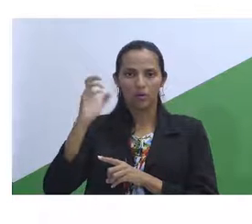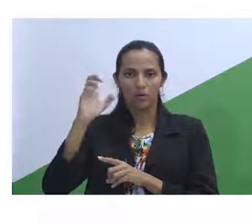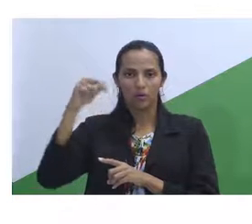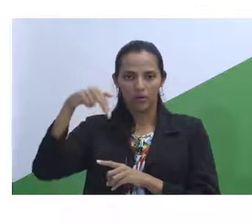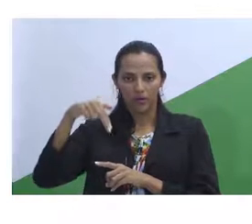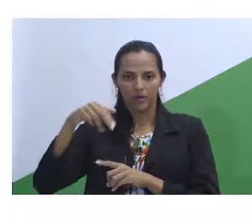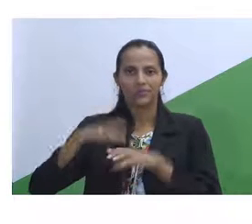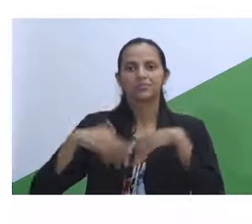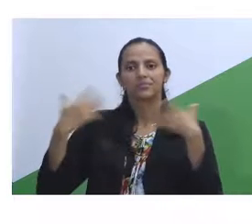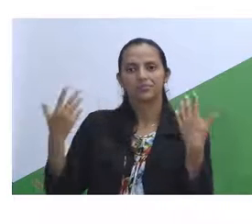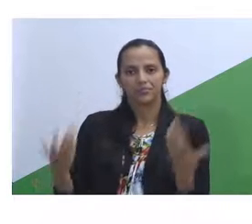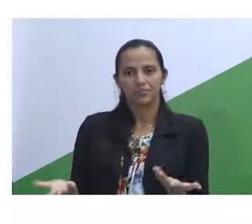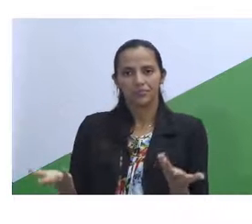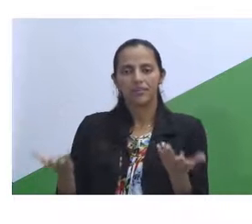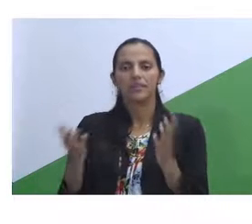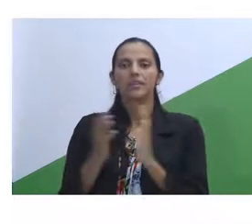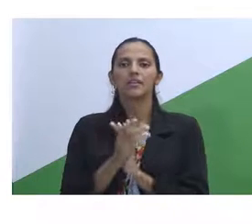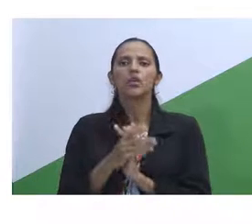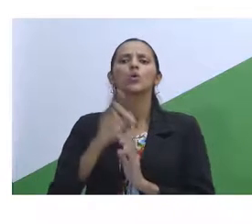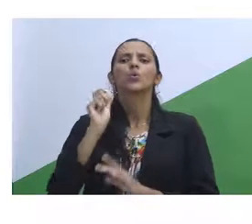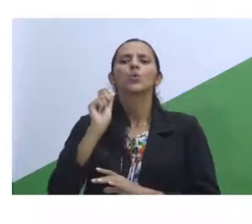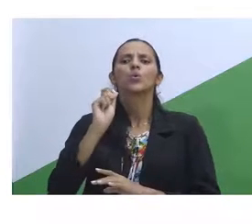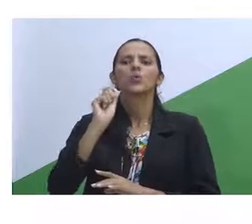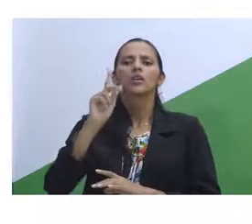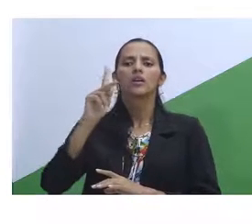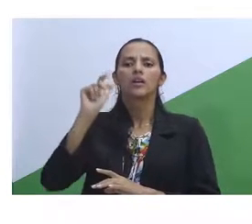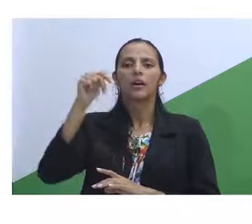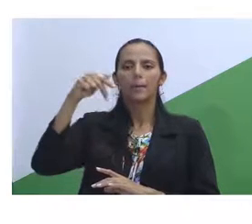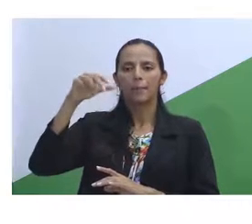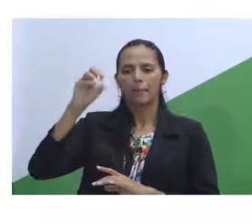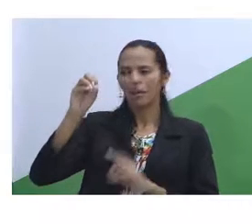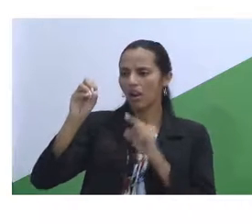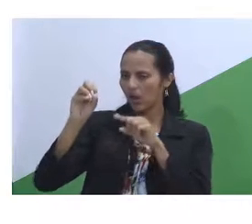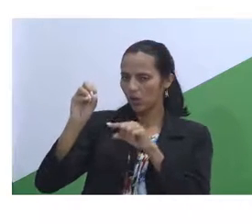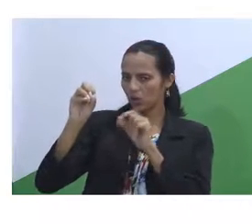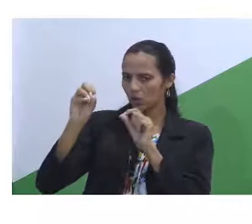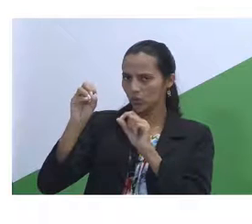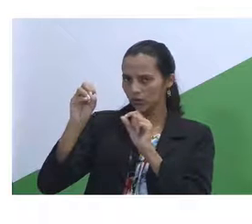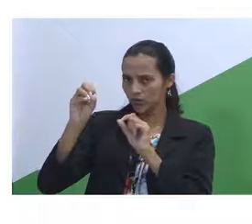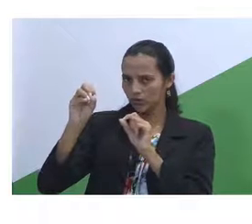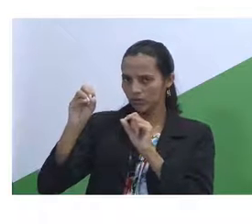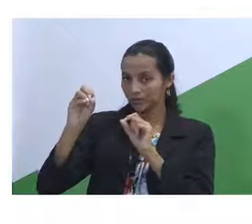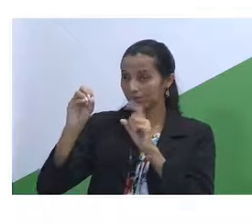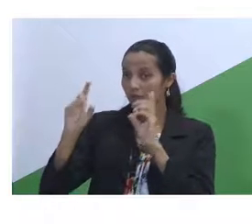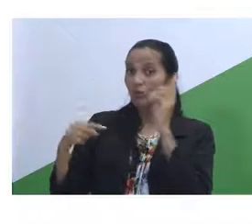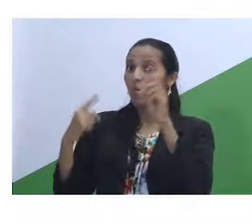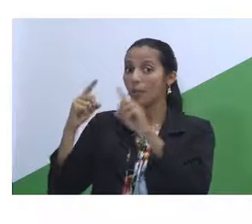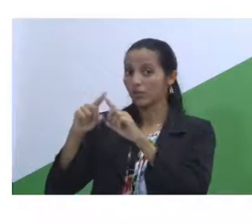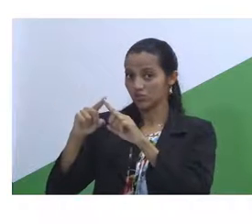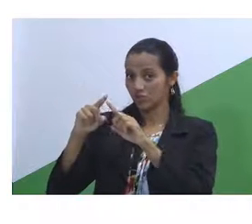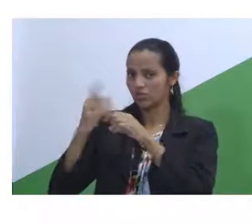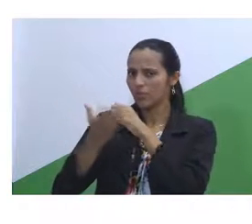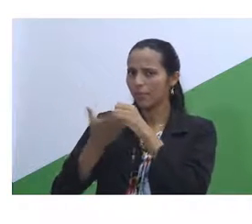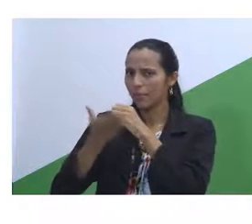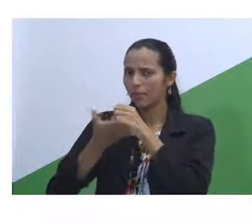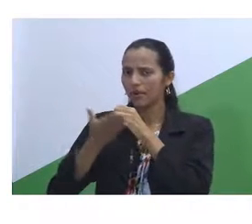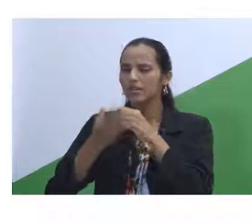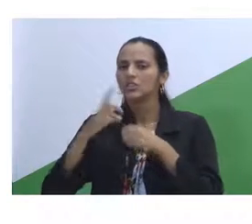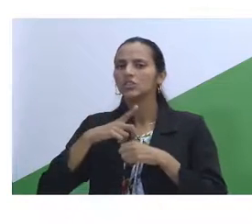Após, então, a descoberta do Plano Coen. O que foi, então, aí o Plano Coen? Ele tinha como objetivo básico,